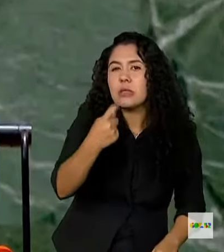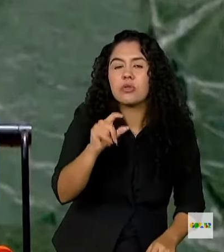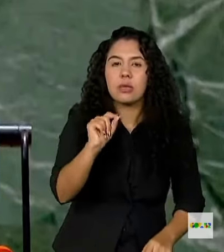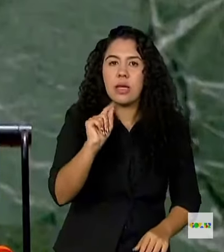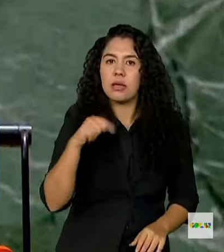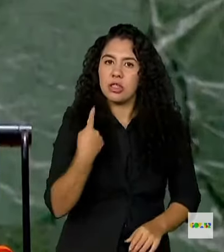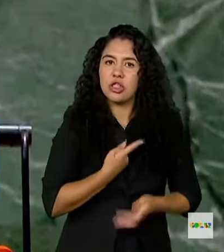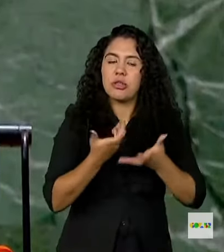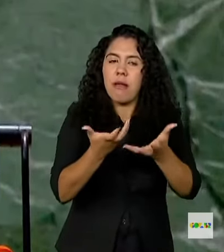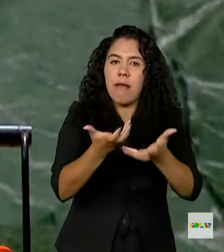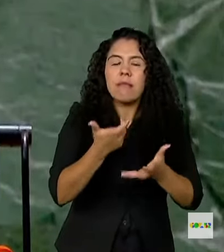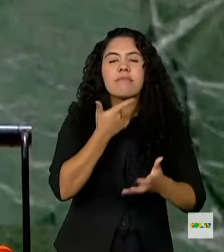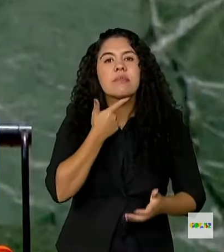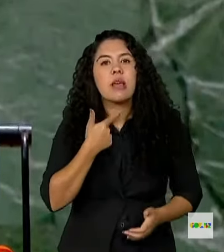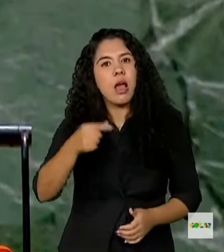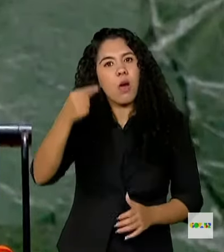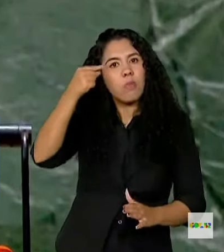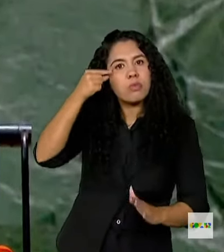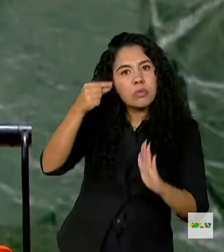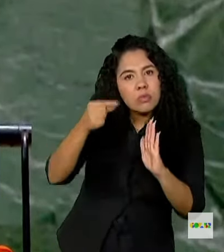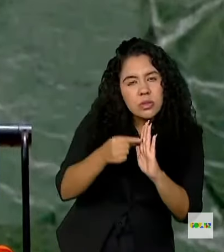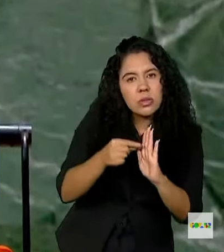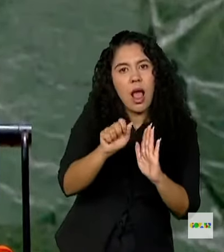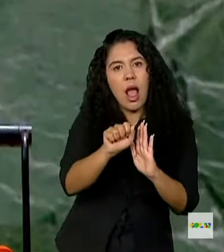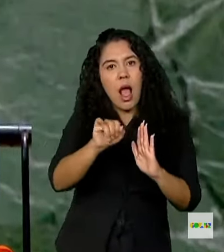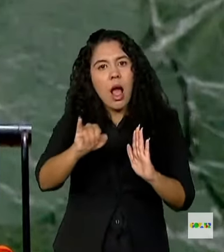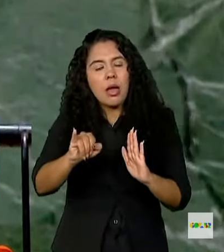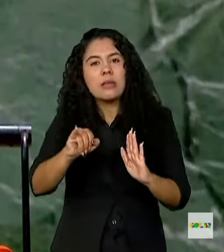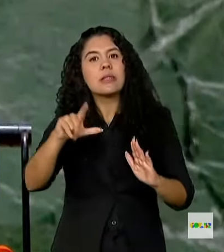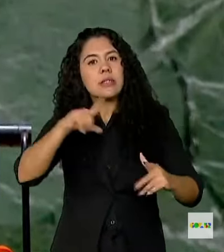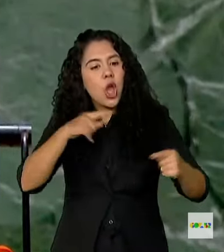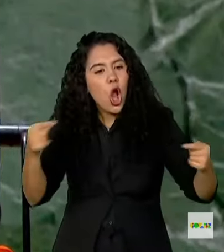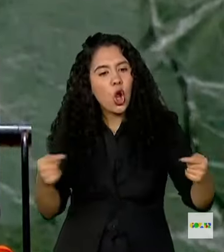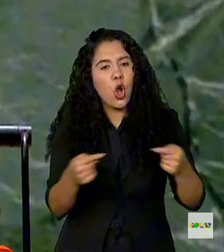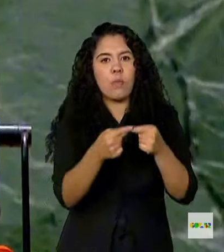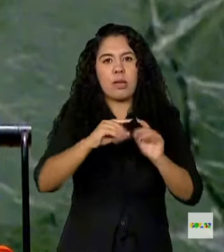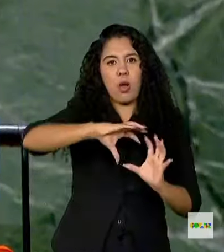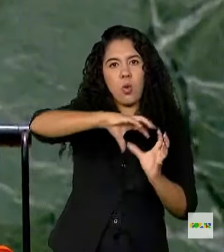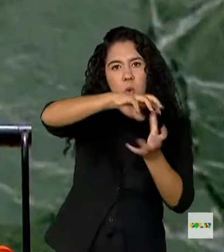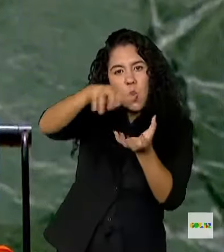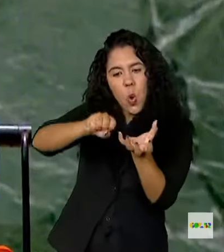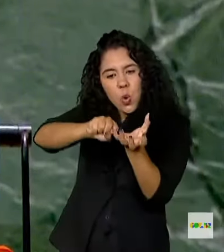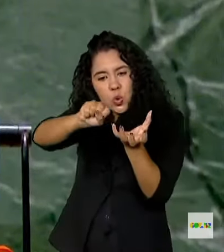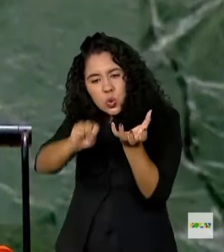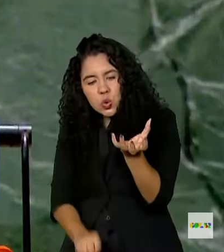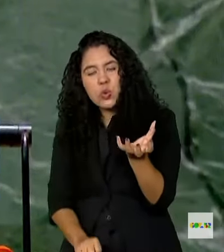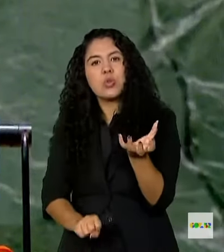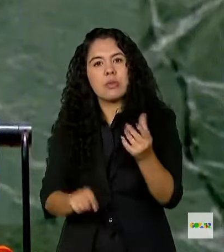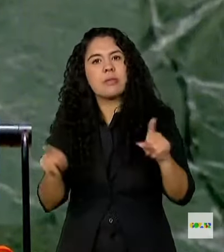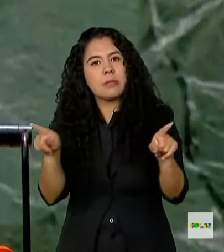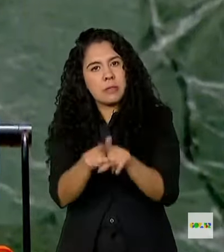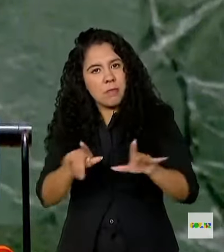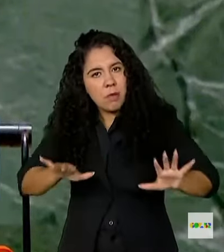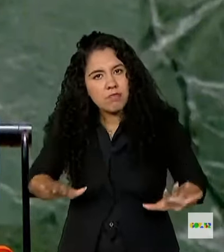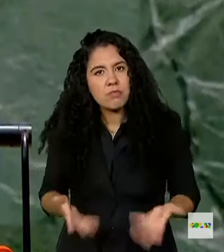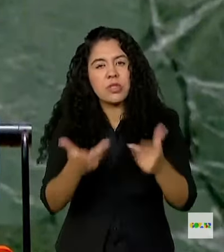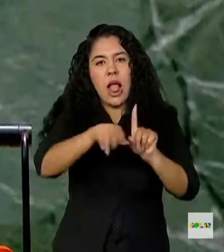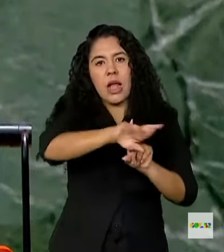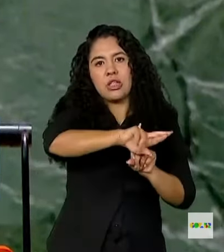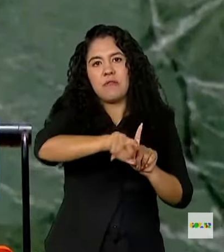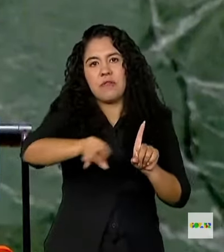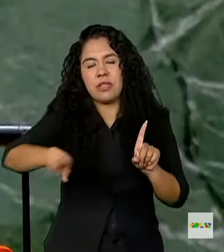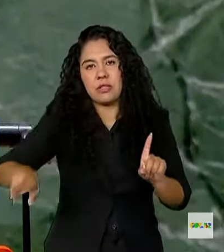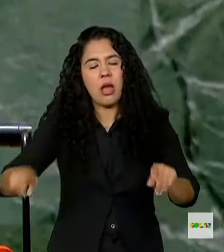inteligência artificial emancipadora, que também tenha a cara do sul global e que fortaleça a diversidade cultural,